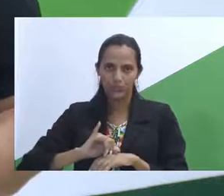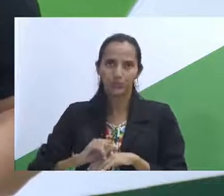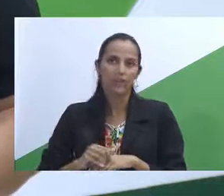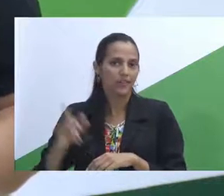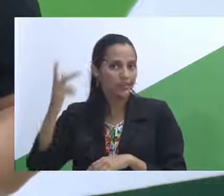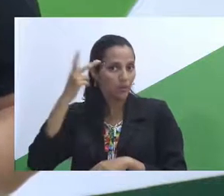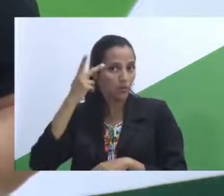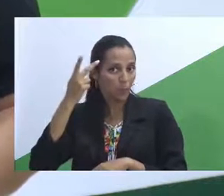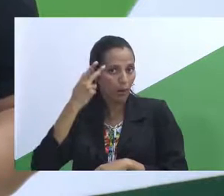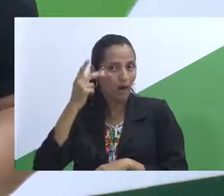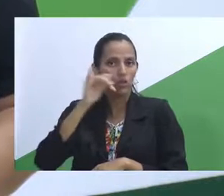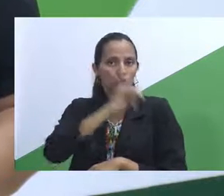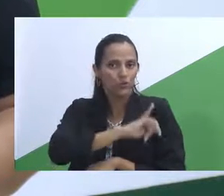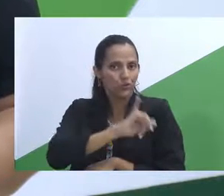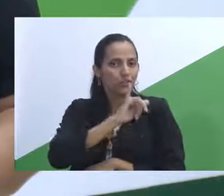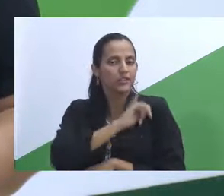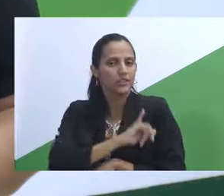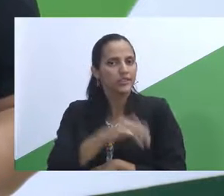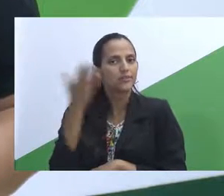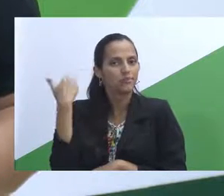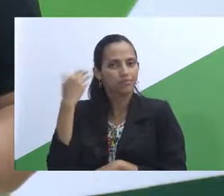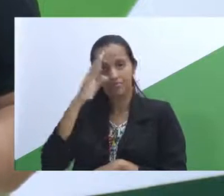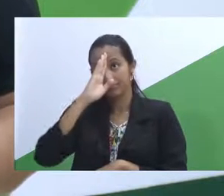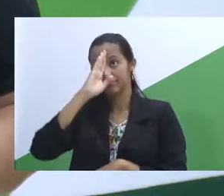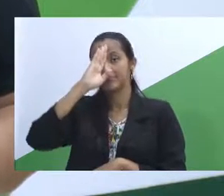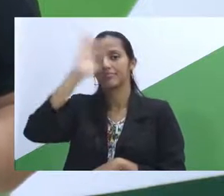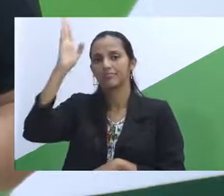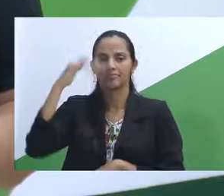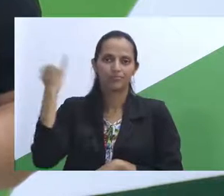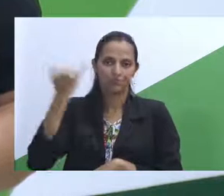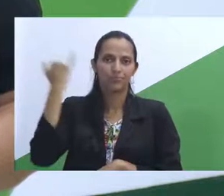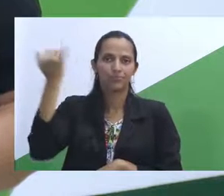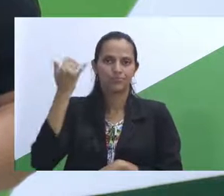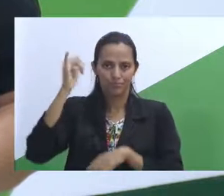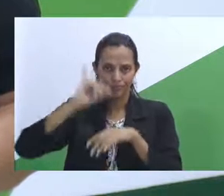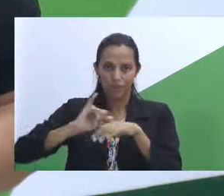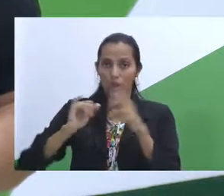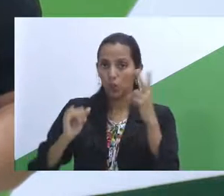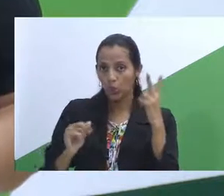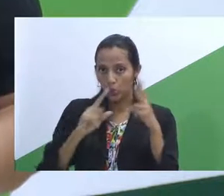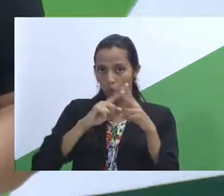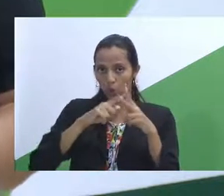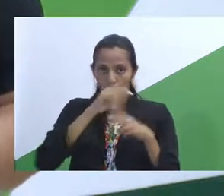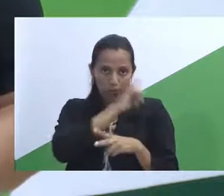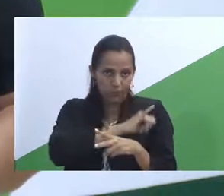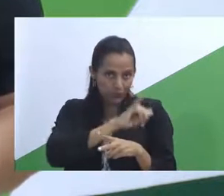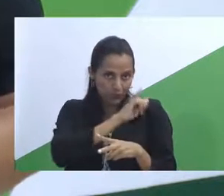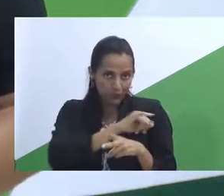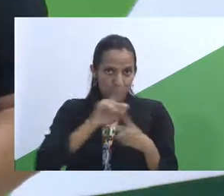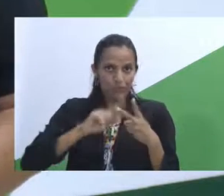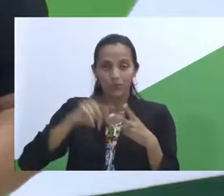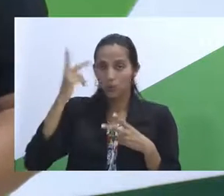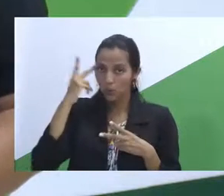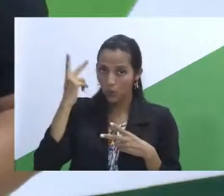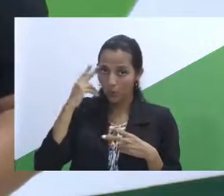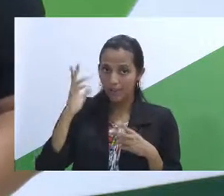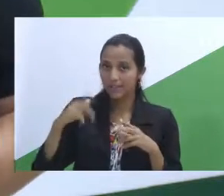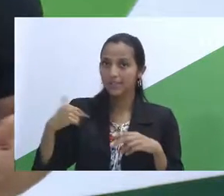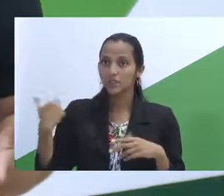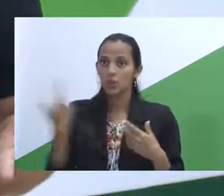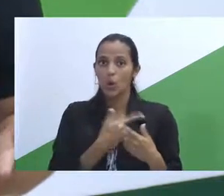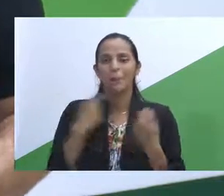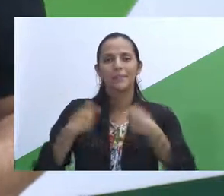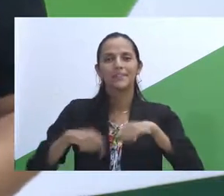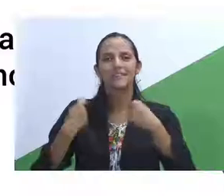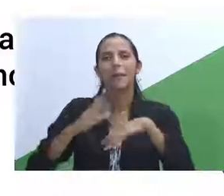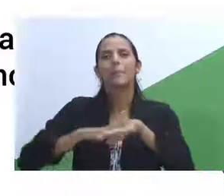a indústria aí para a gente poder, então, se empregar. Então, quer dizer, a gente precisa, né? Melhorar, então, as fontes de energia também